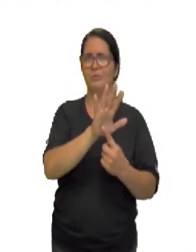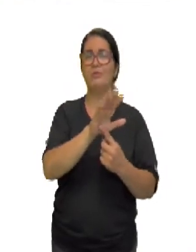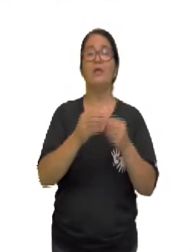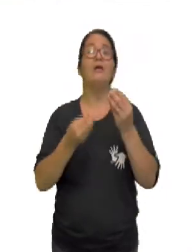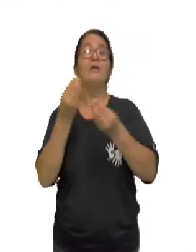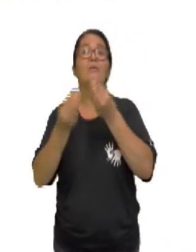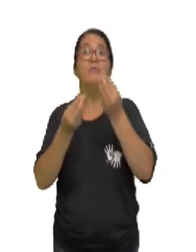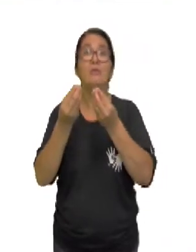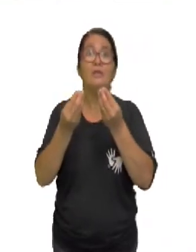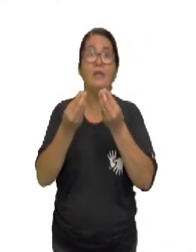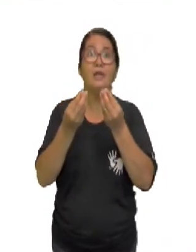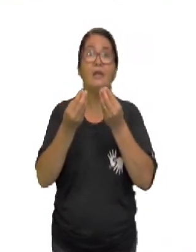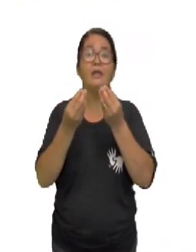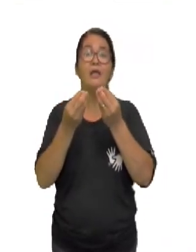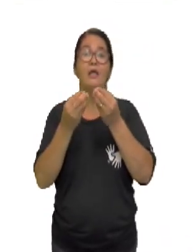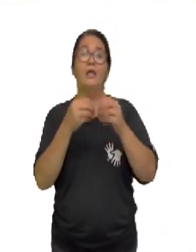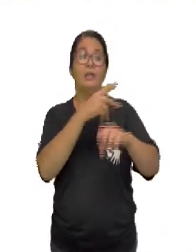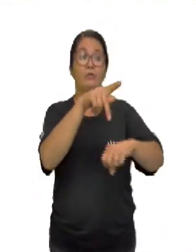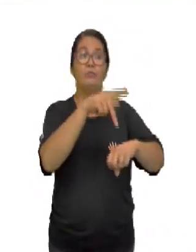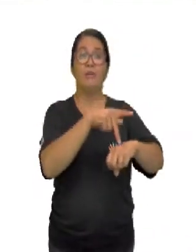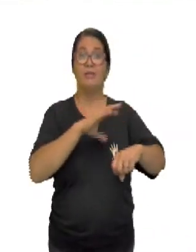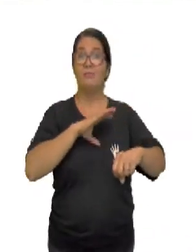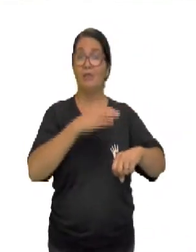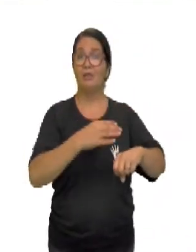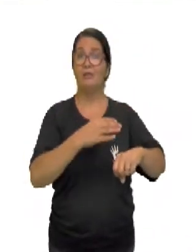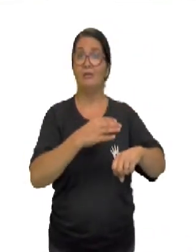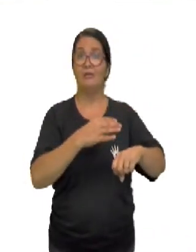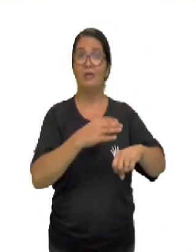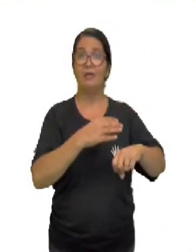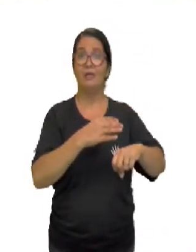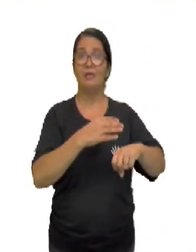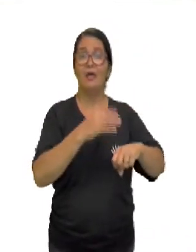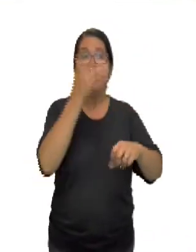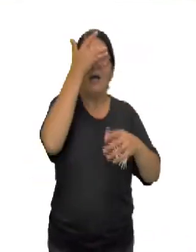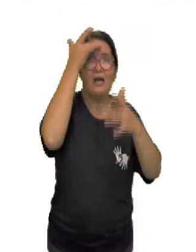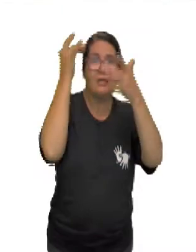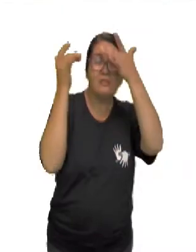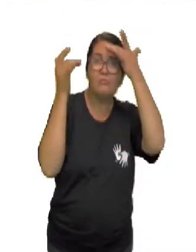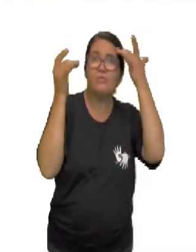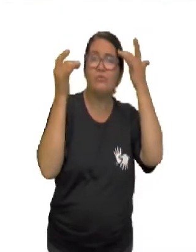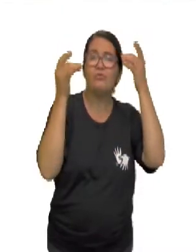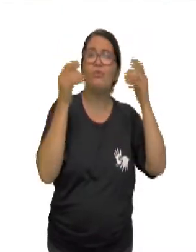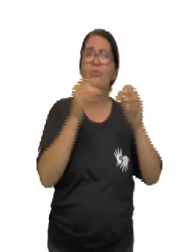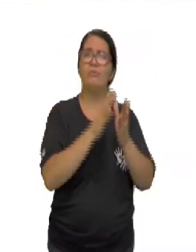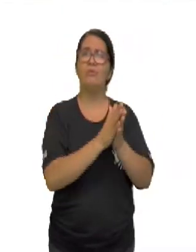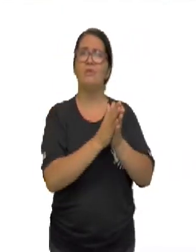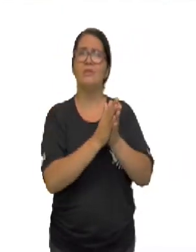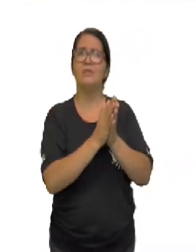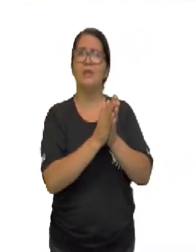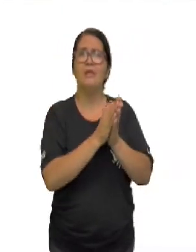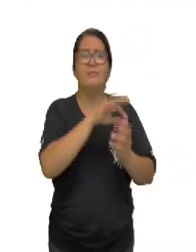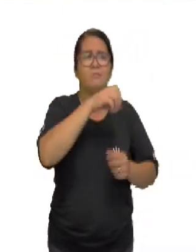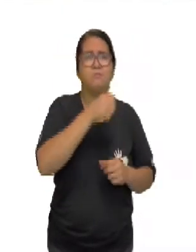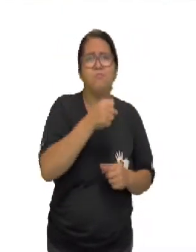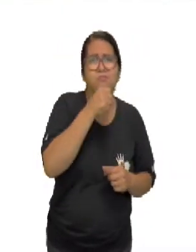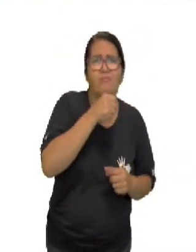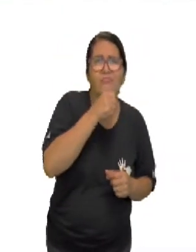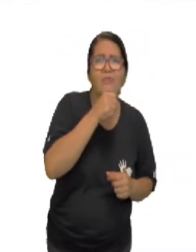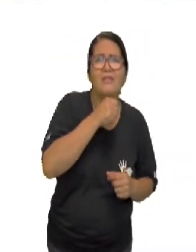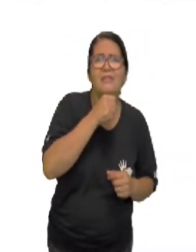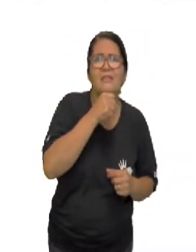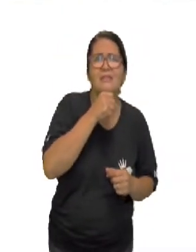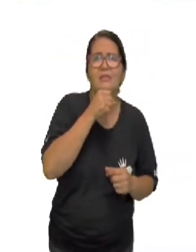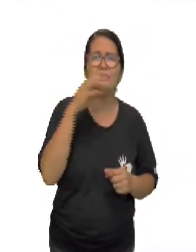tendo poucos filhos. O Canadá é um dos países que muitas